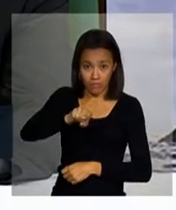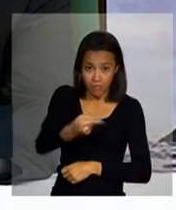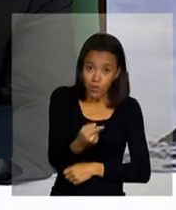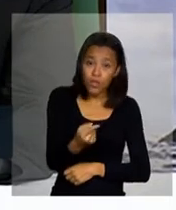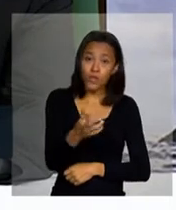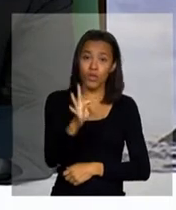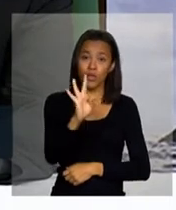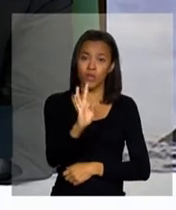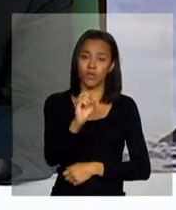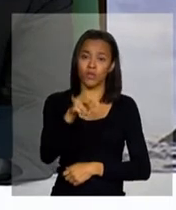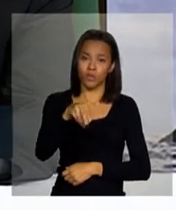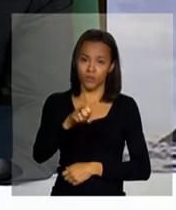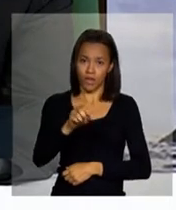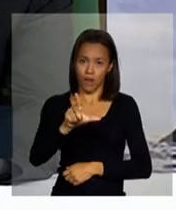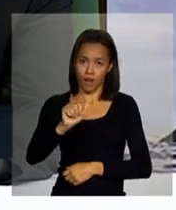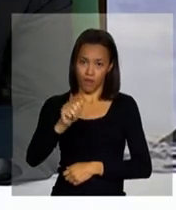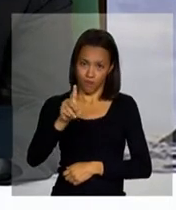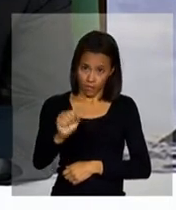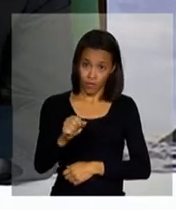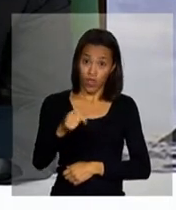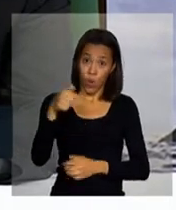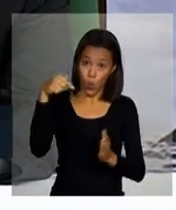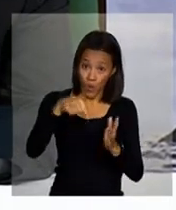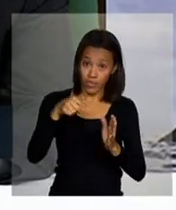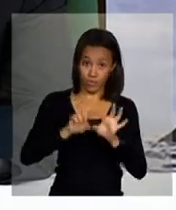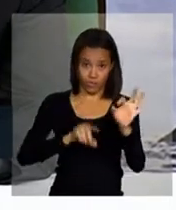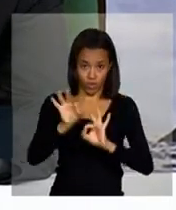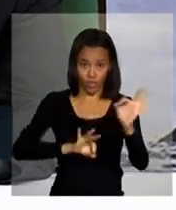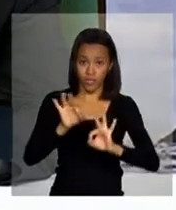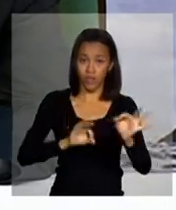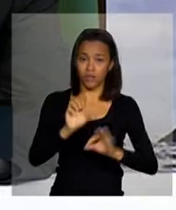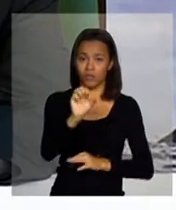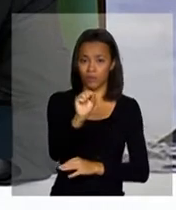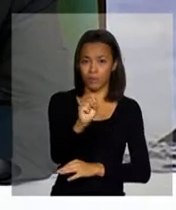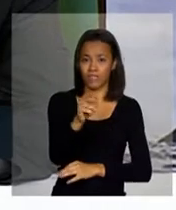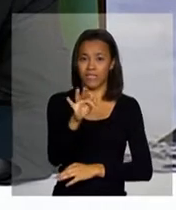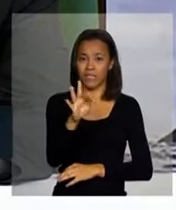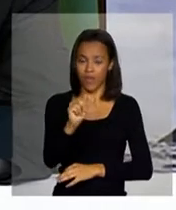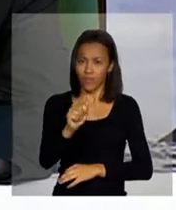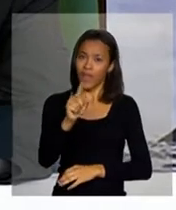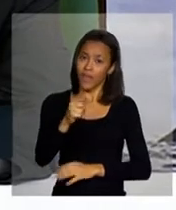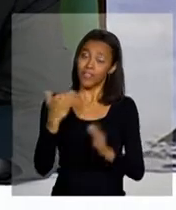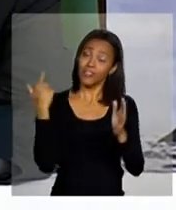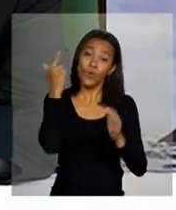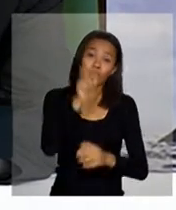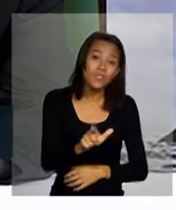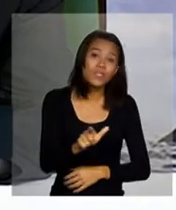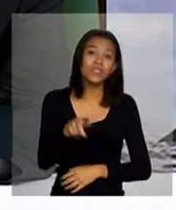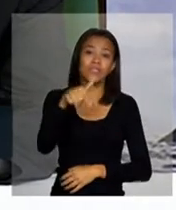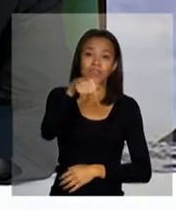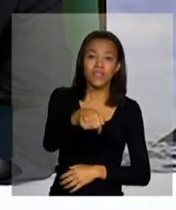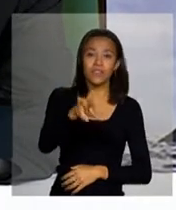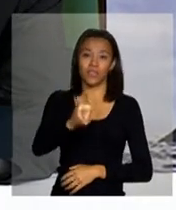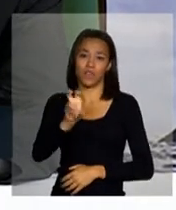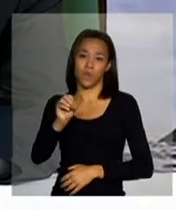Com esse plano safra, a nossa ideia é chegar a 750 mil. Ou